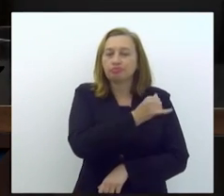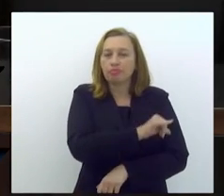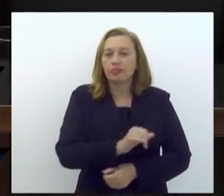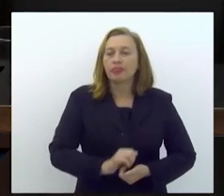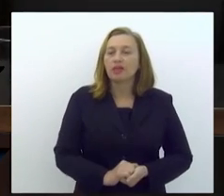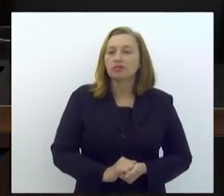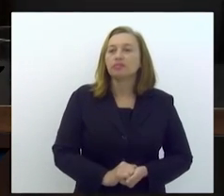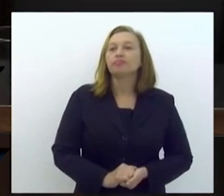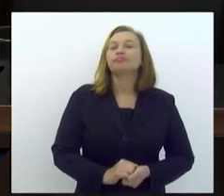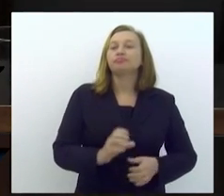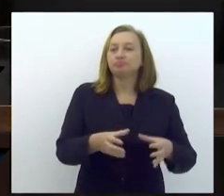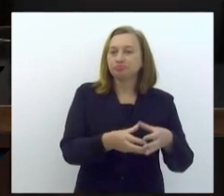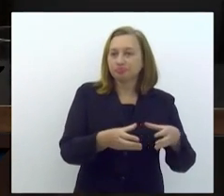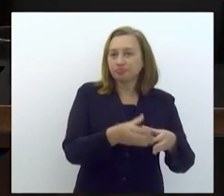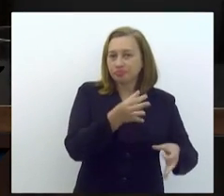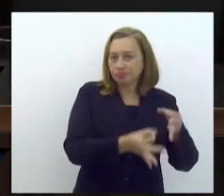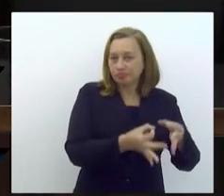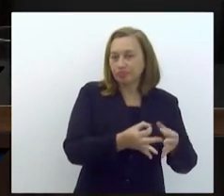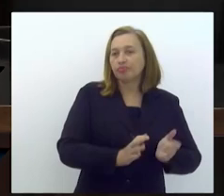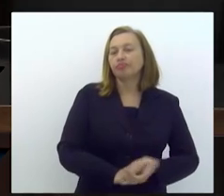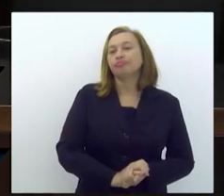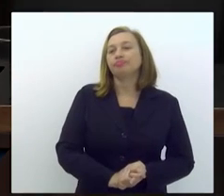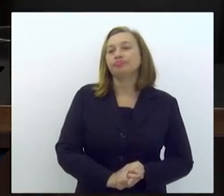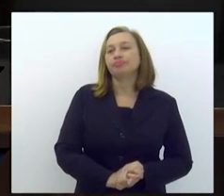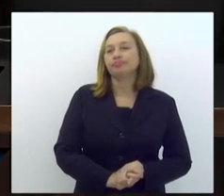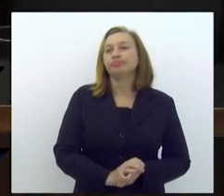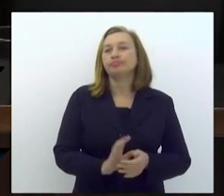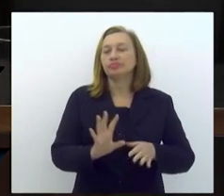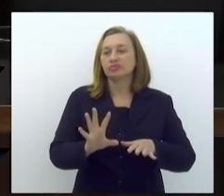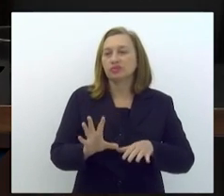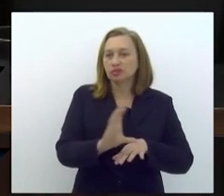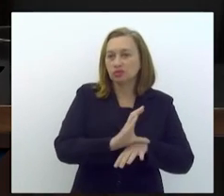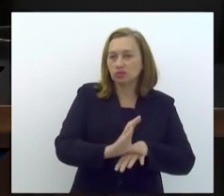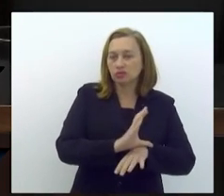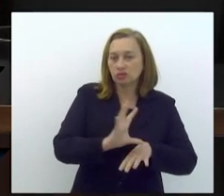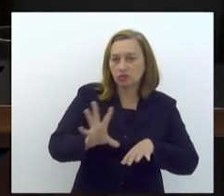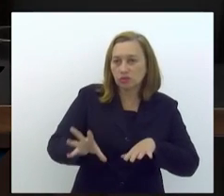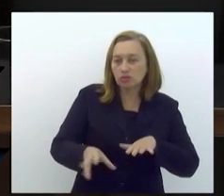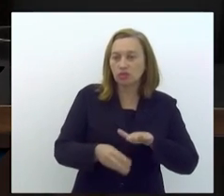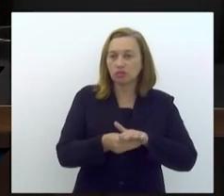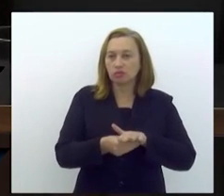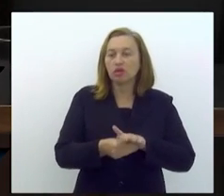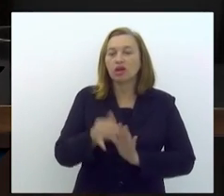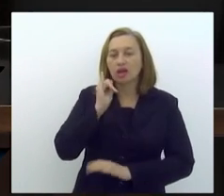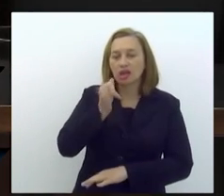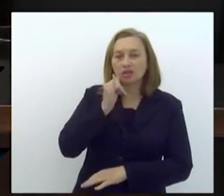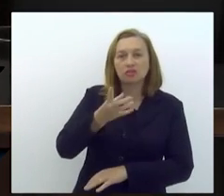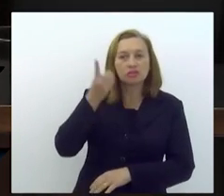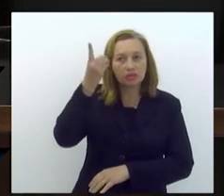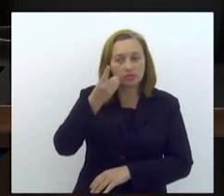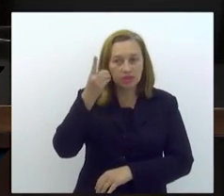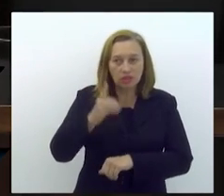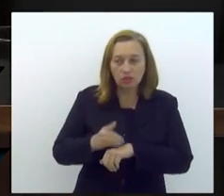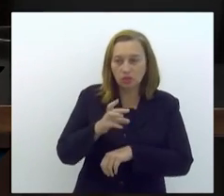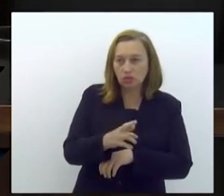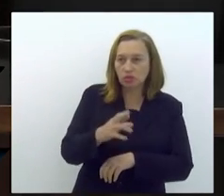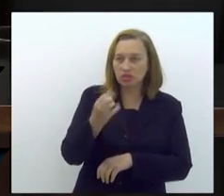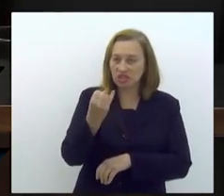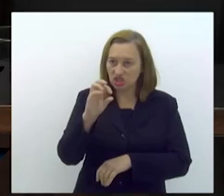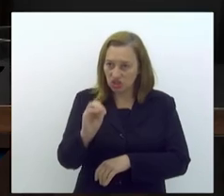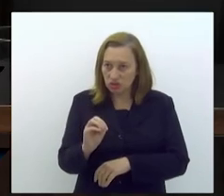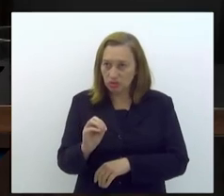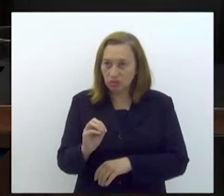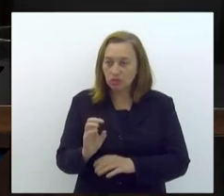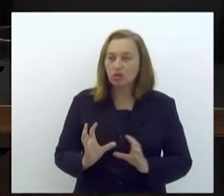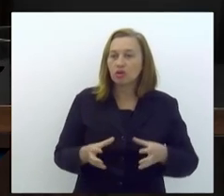pareceres das comissões de condição de Justiça pela constitucionalidade com emendas ela o deputado Dr Serginho pendente de Paris